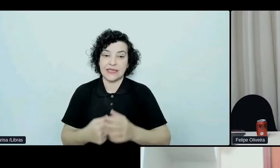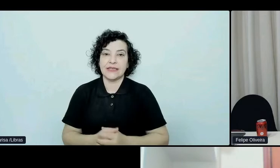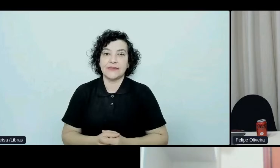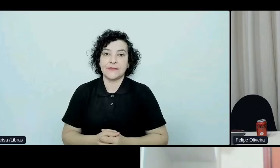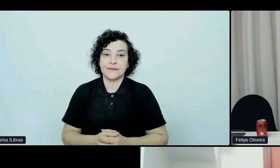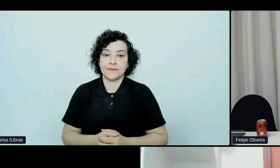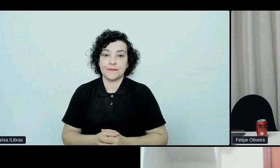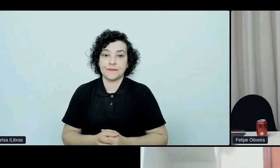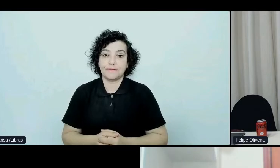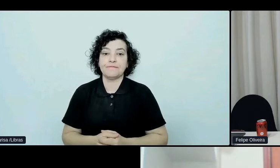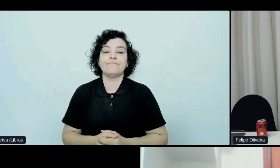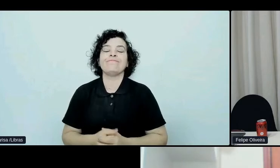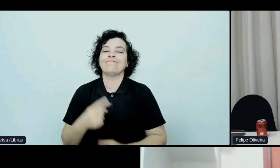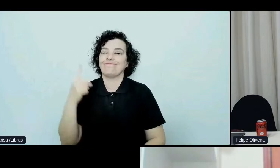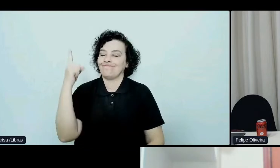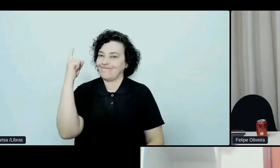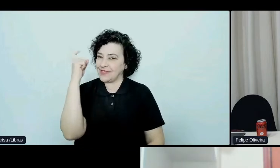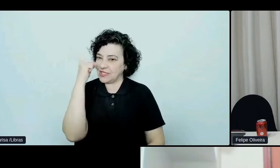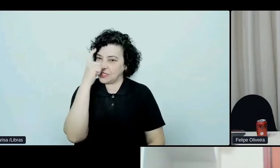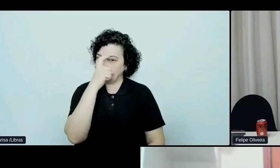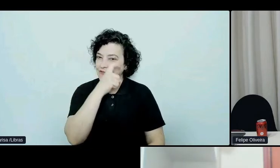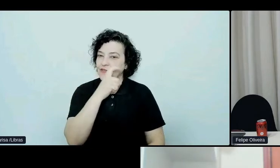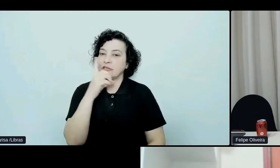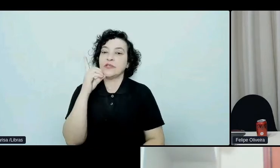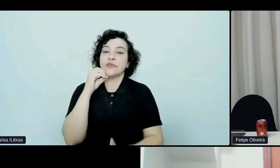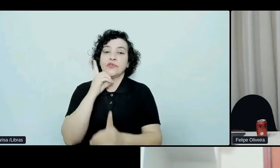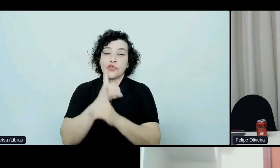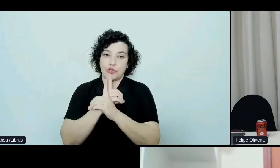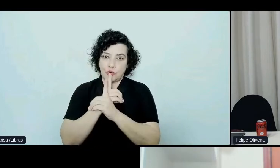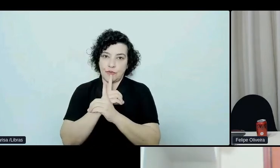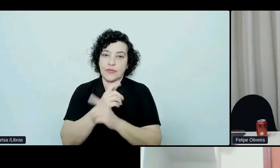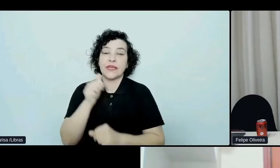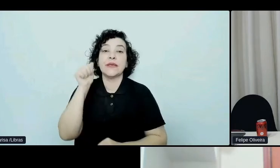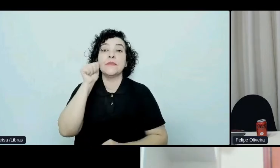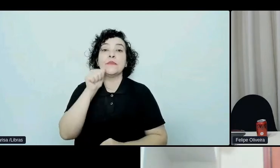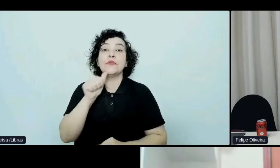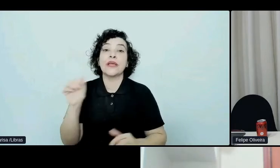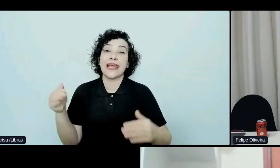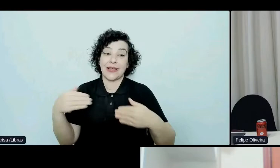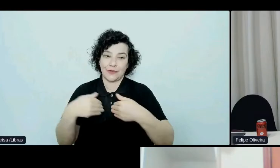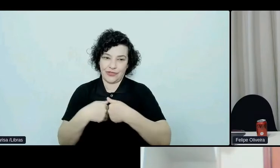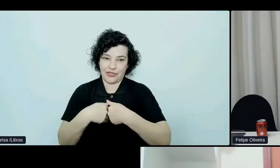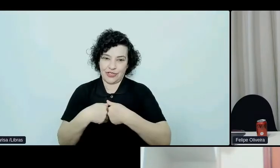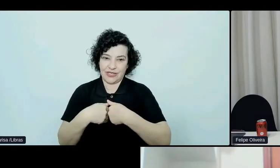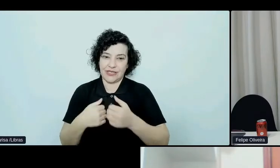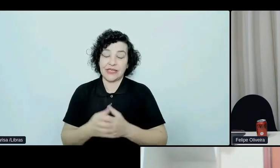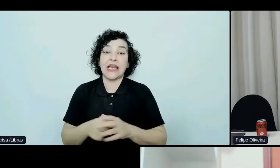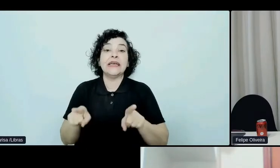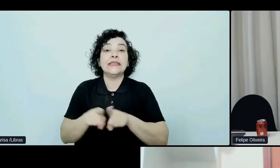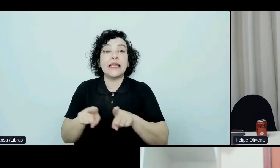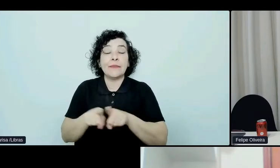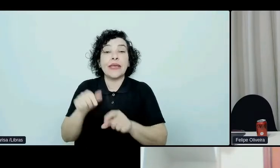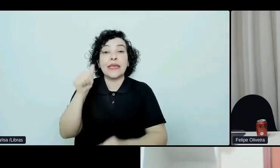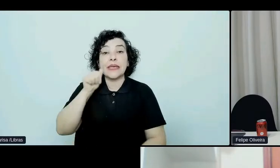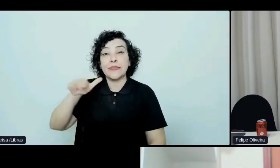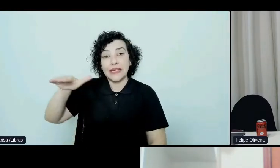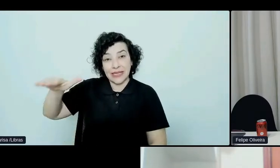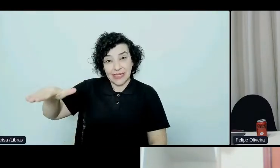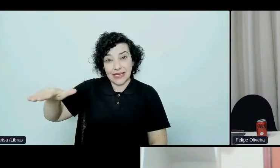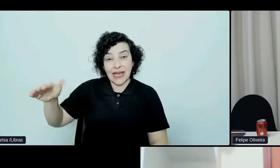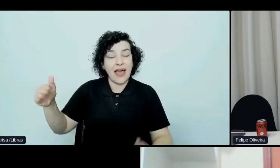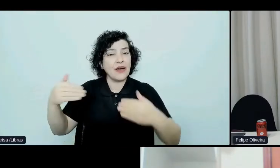isso, porque é muito sutil. E aqui estou vendo aqui, nós 3